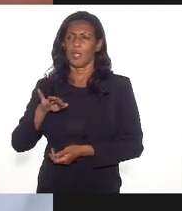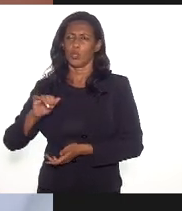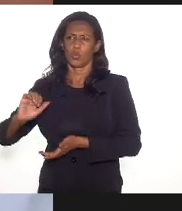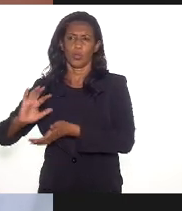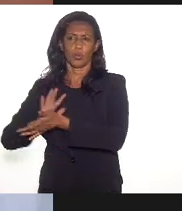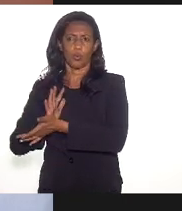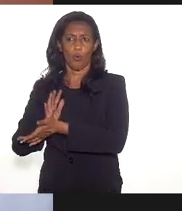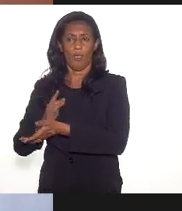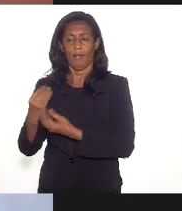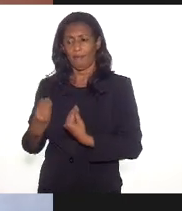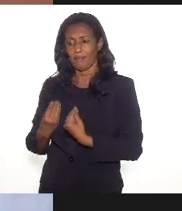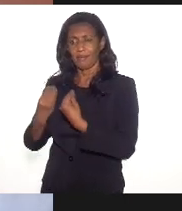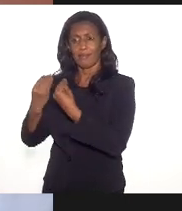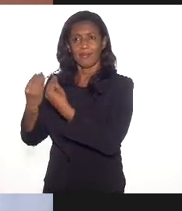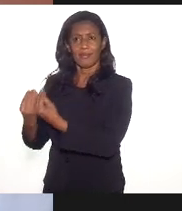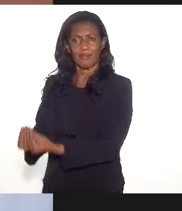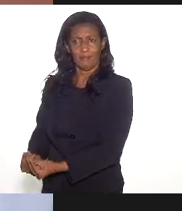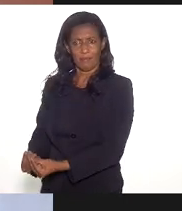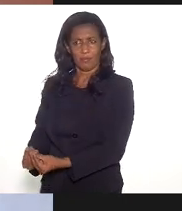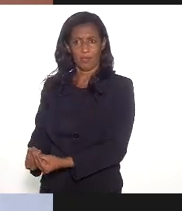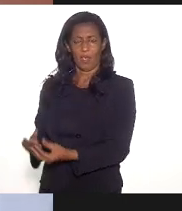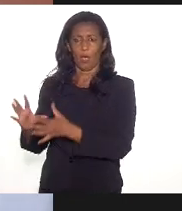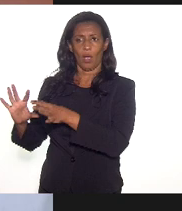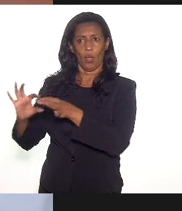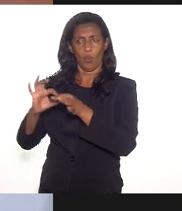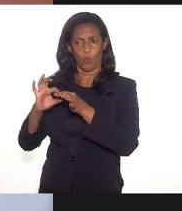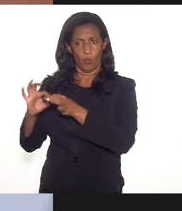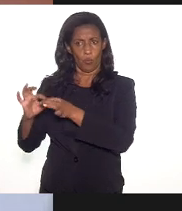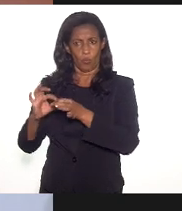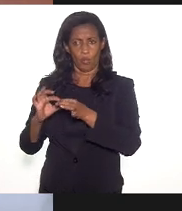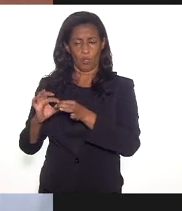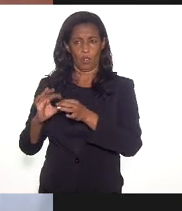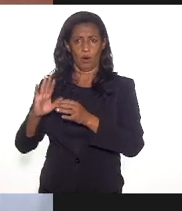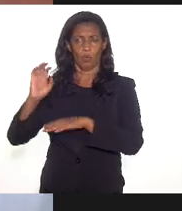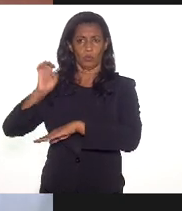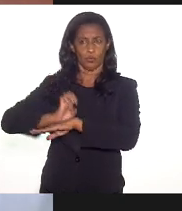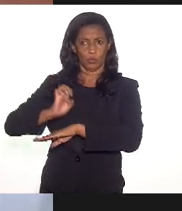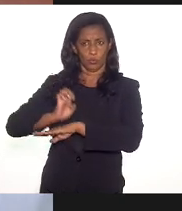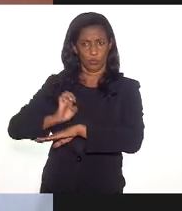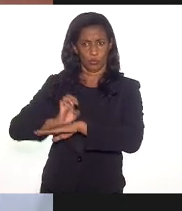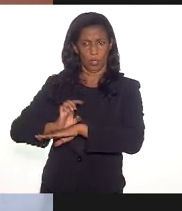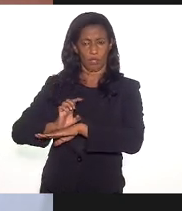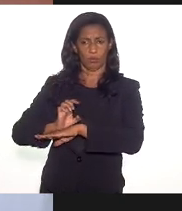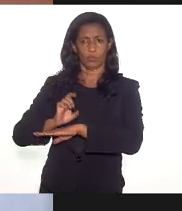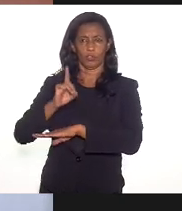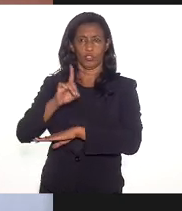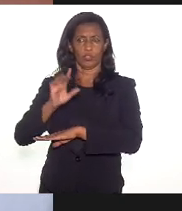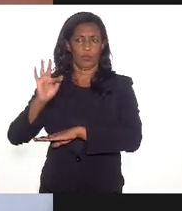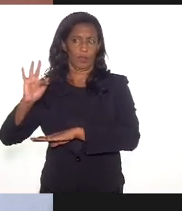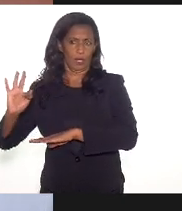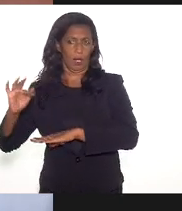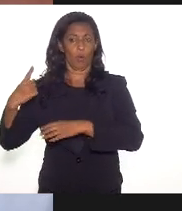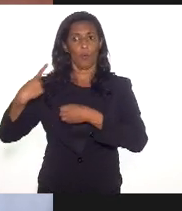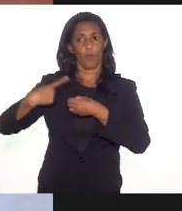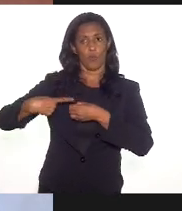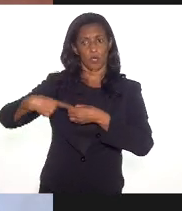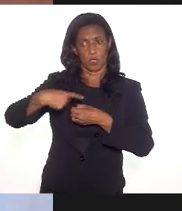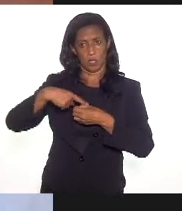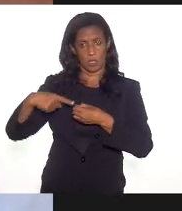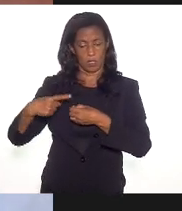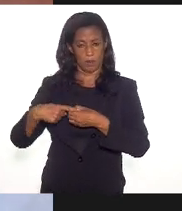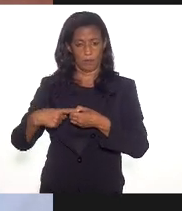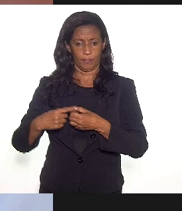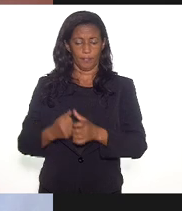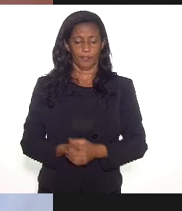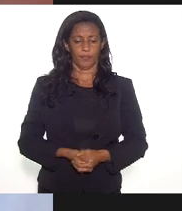é vedado à União, aos Estados, ao Distrito Federal e aos municípios. Aí